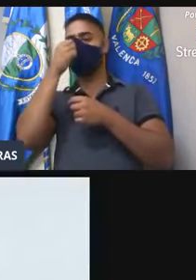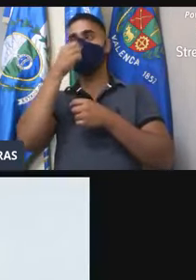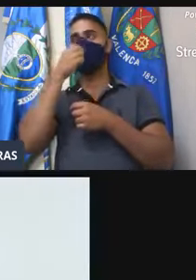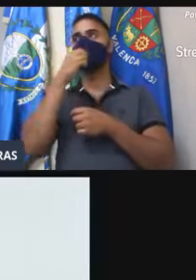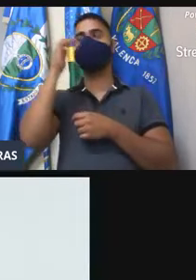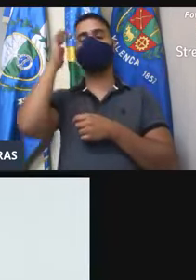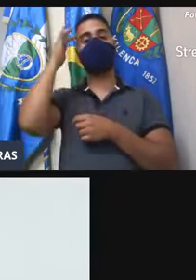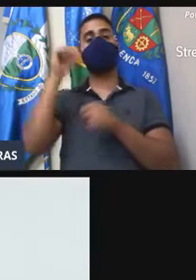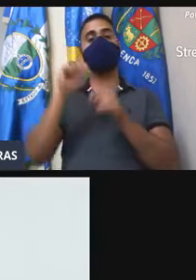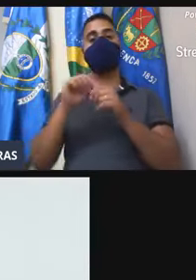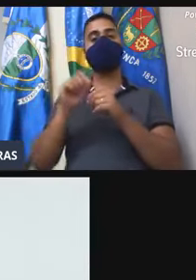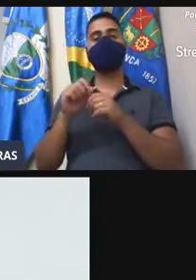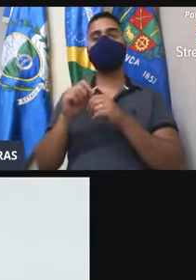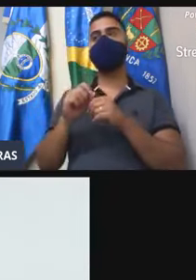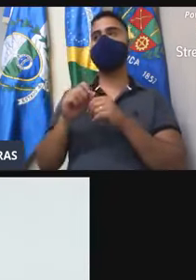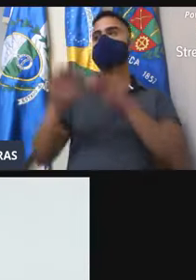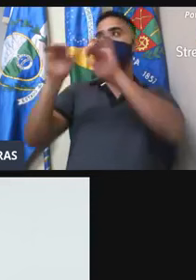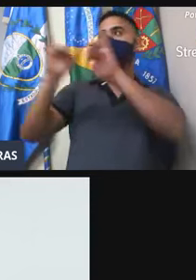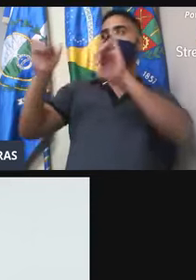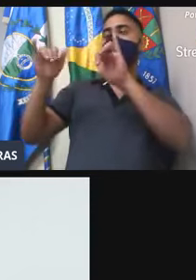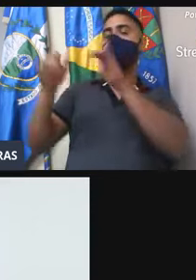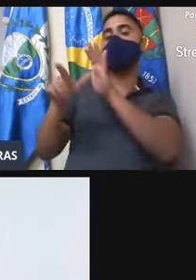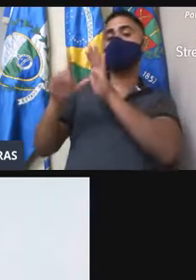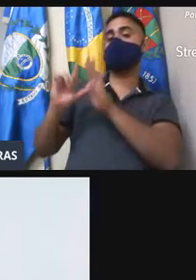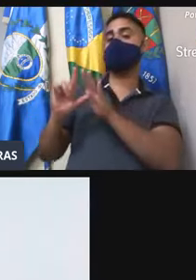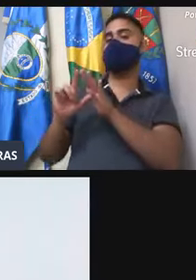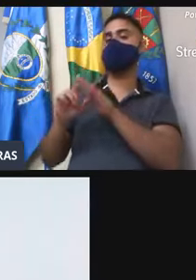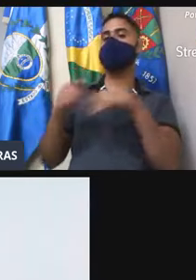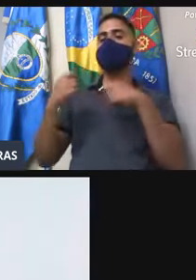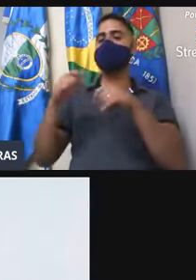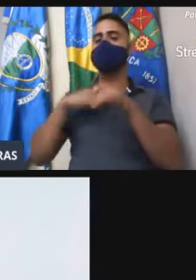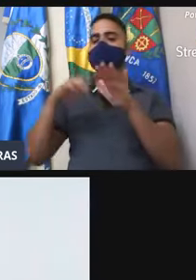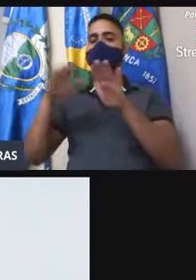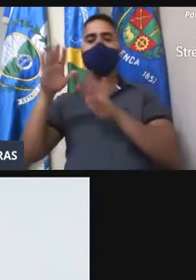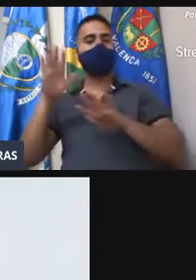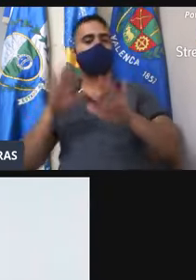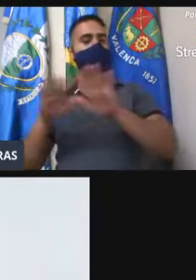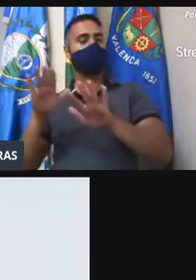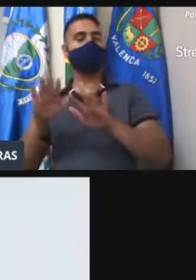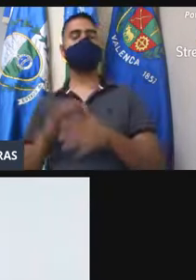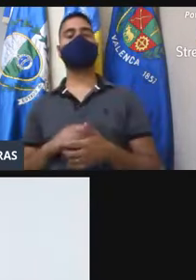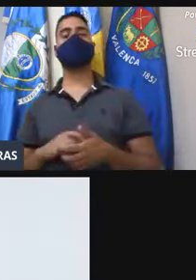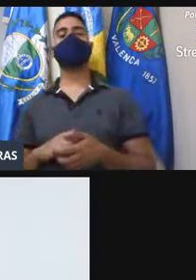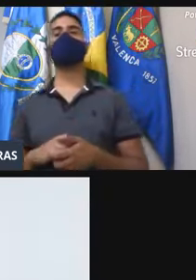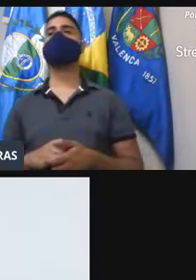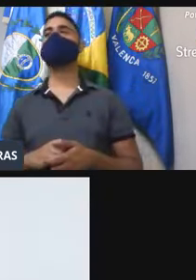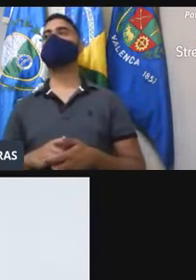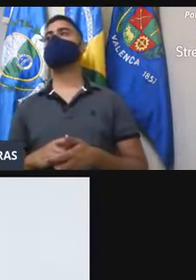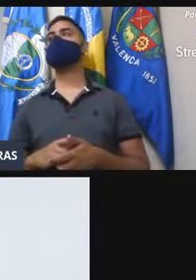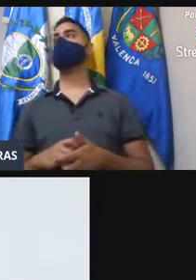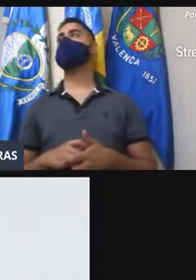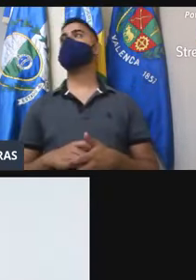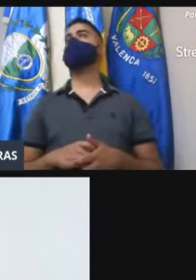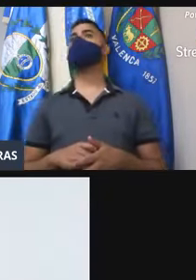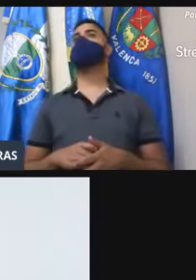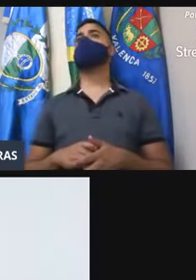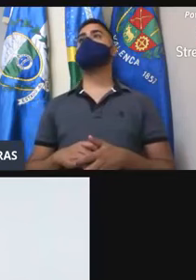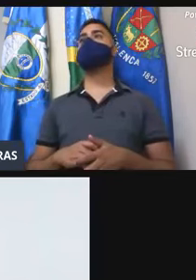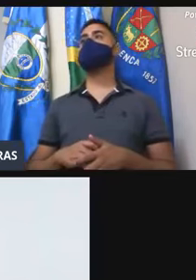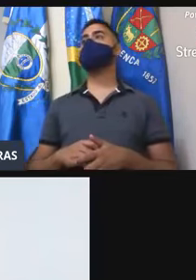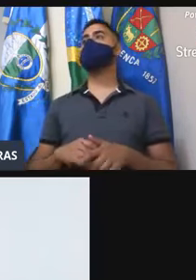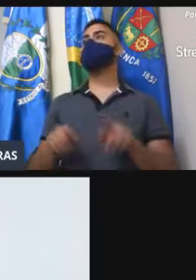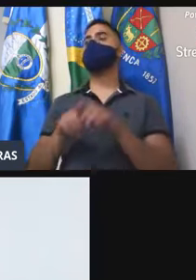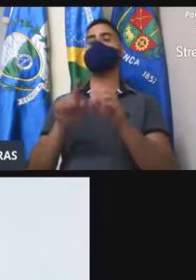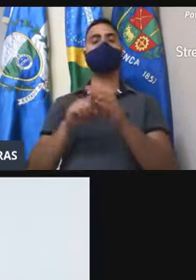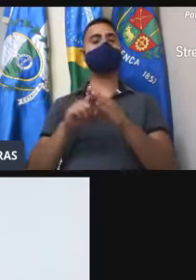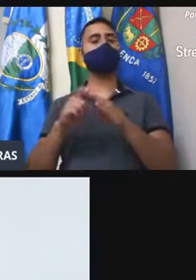está fazendo campanha antecipada. Então, temos todos nós tomarmos muito cuidado com essa situação, principalmente nas redes